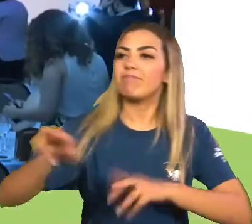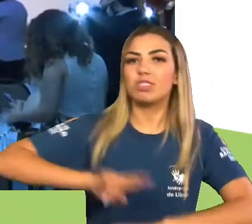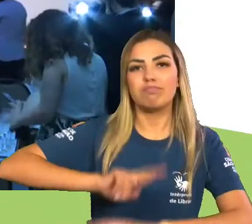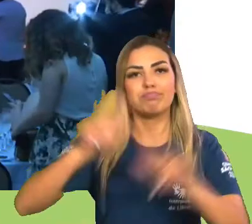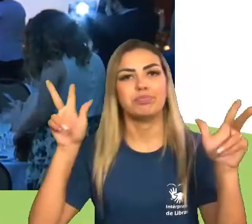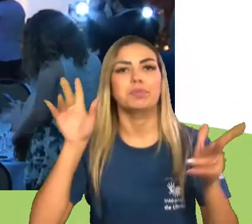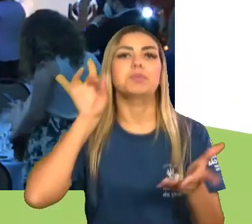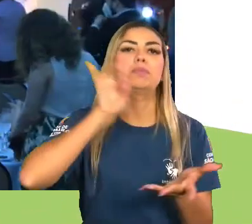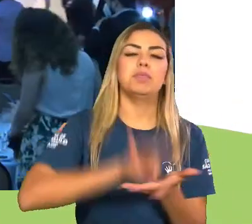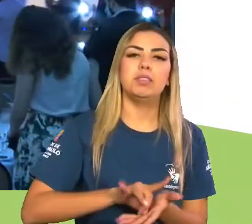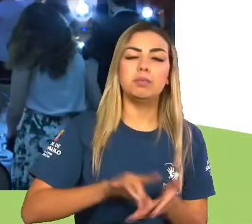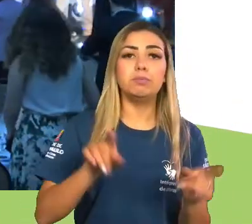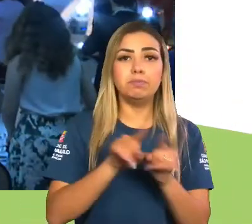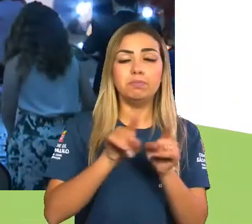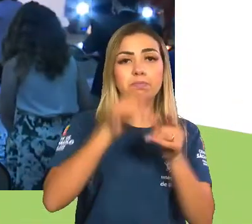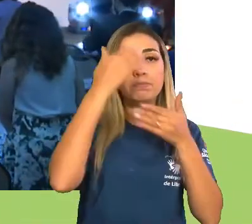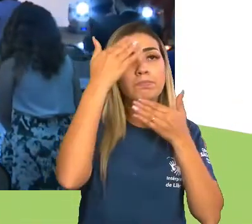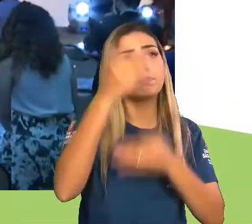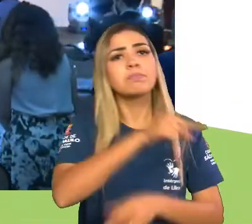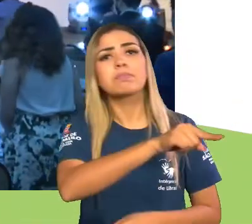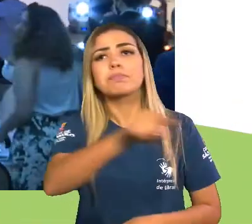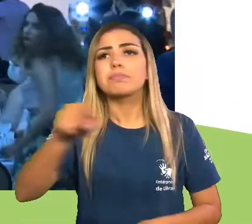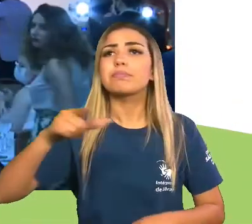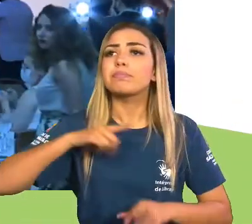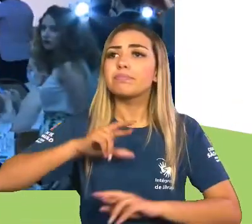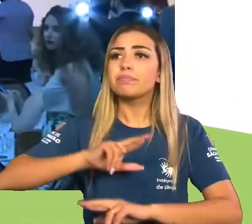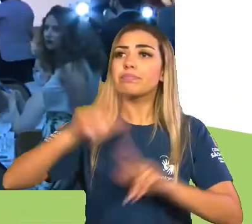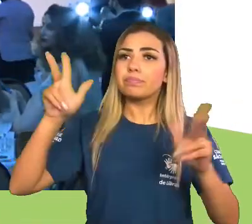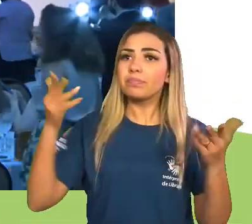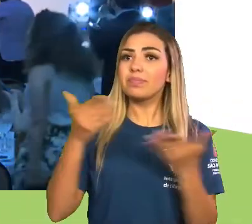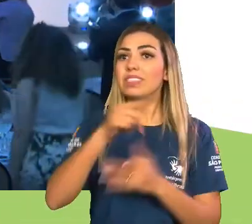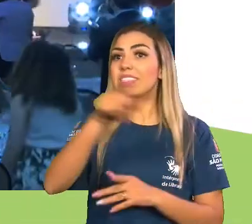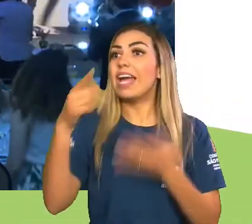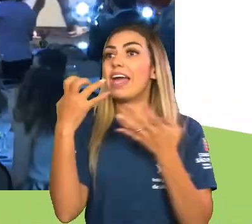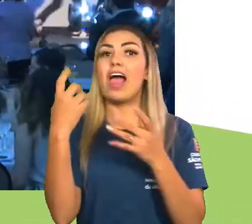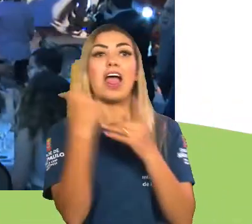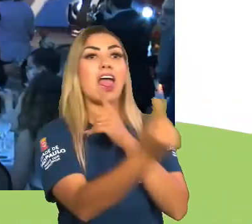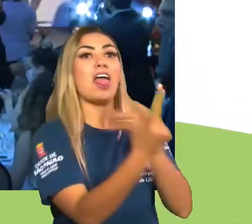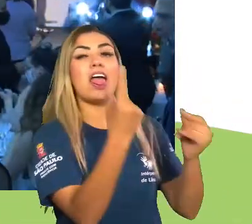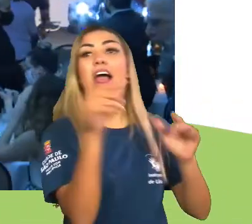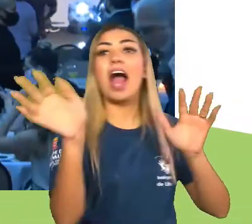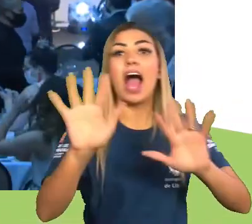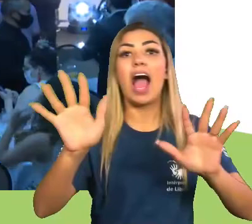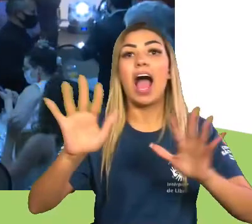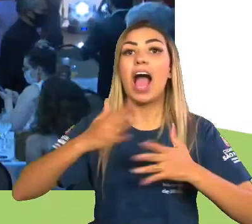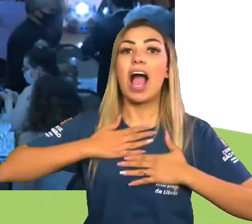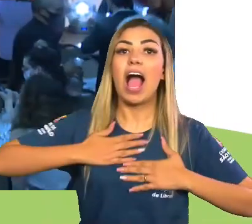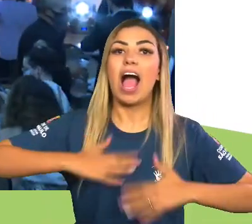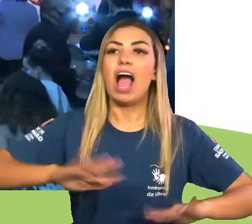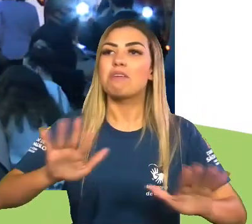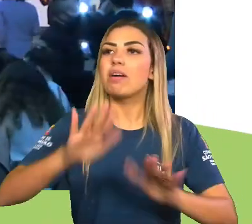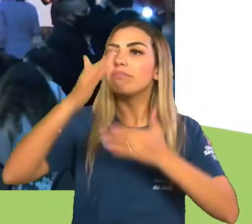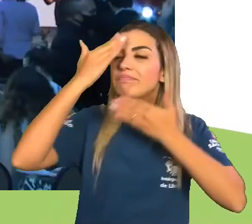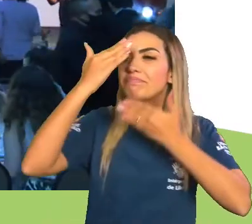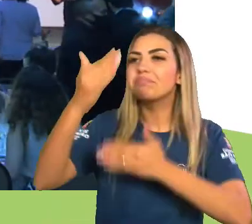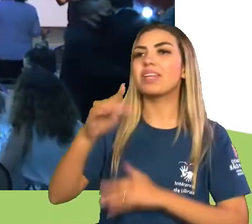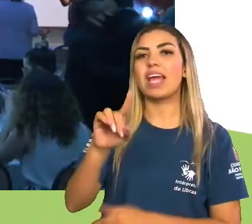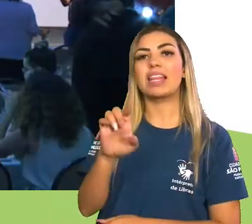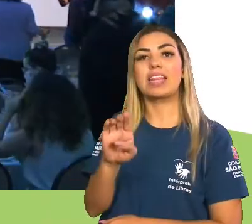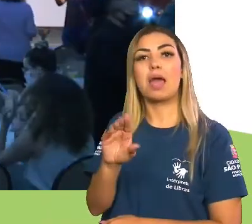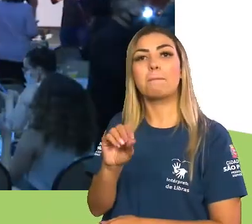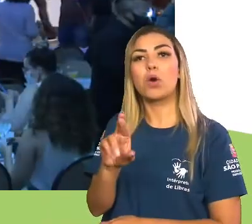também outras pessoas raras que tiveram aqui com a gente. Ó, o pessoal já tá pronto para ir embora. Calma aí, gente. Quero agradecer a Débora Coker, que tá ali.